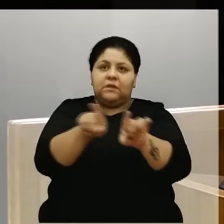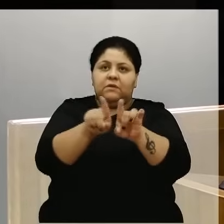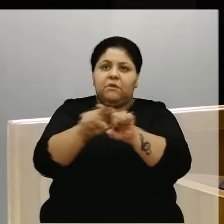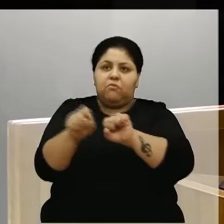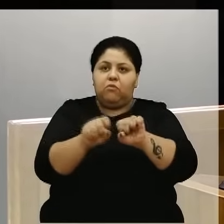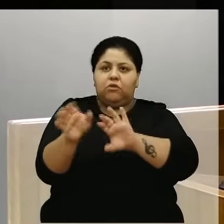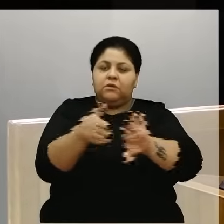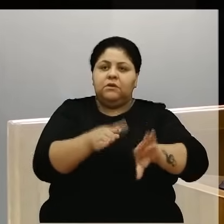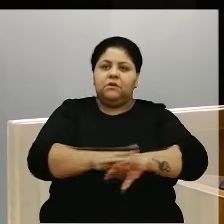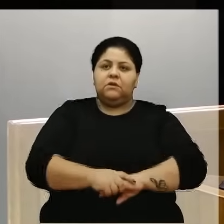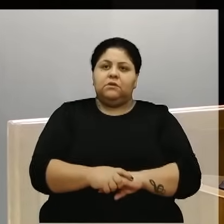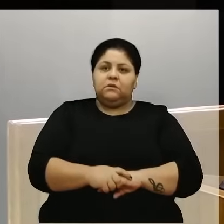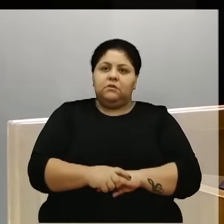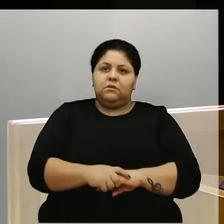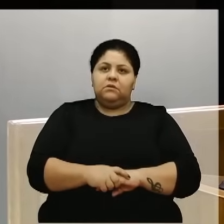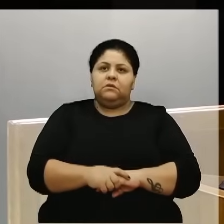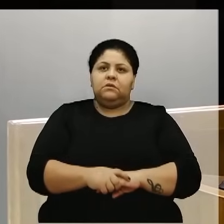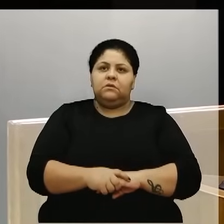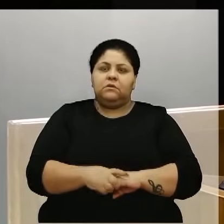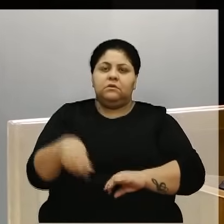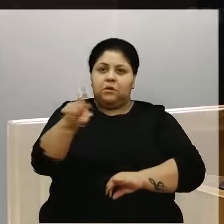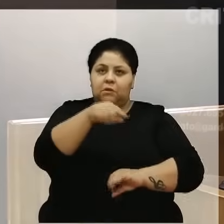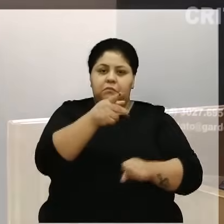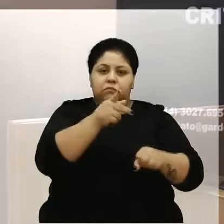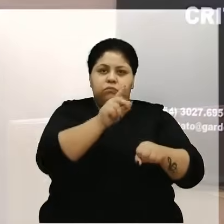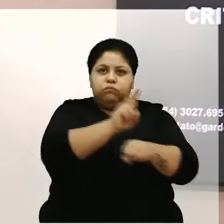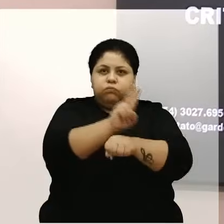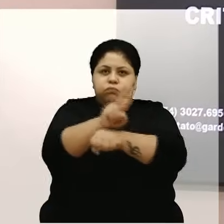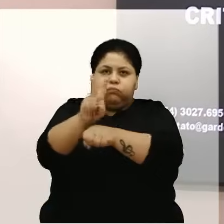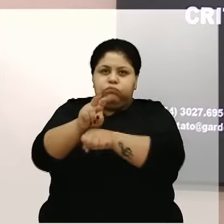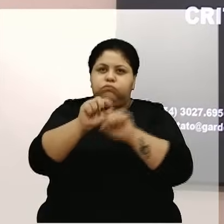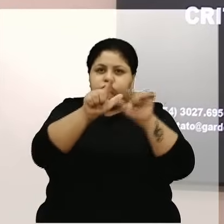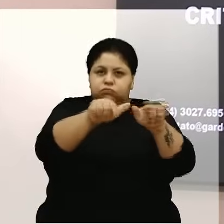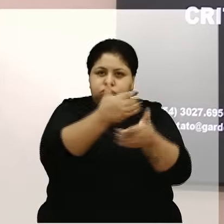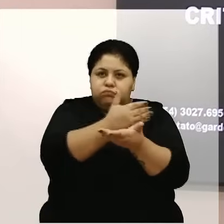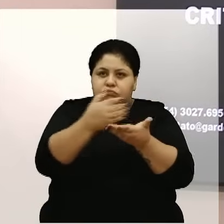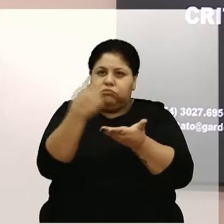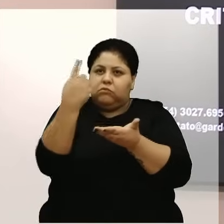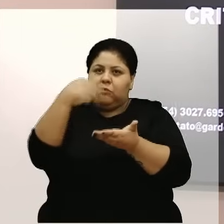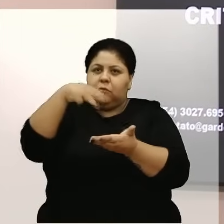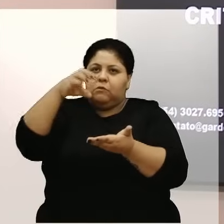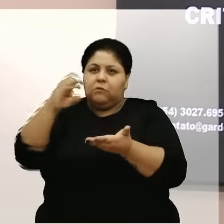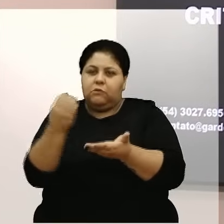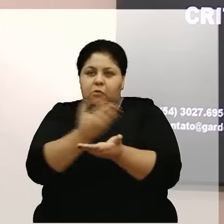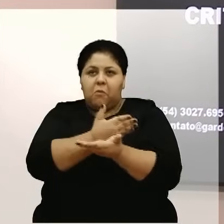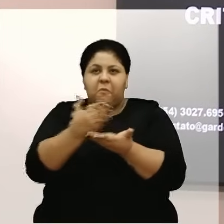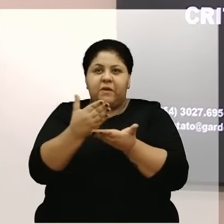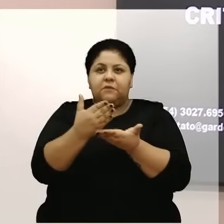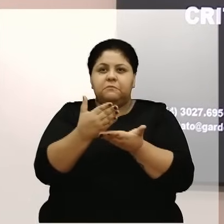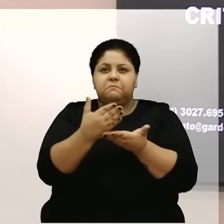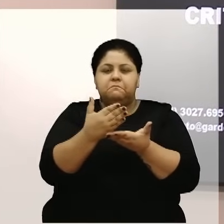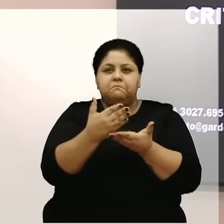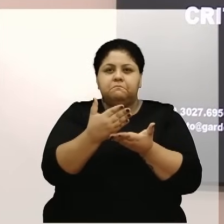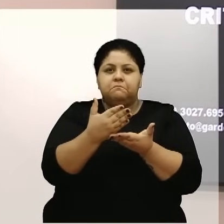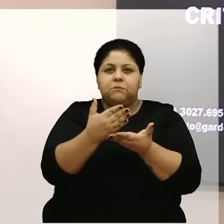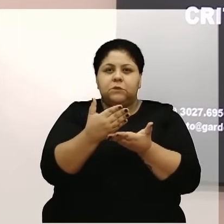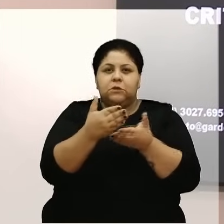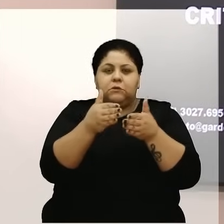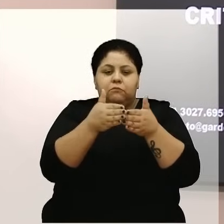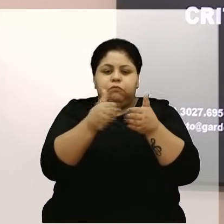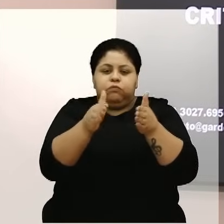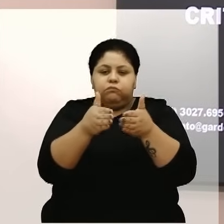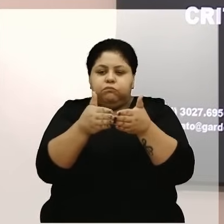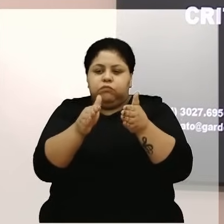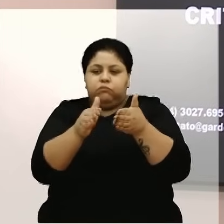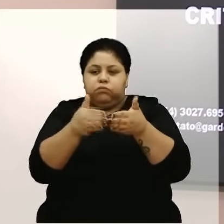passar primeiro. Então, a gente vem monitorando a área desde o dia 1º de maio, quando começaram os primeiros rompimentos e as